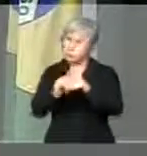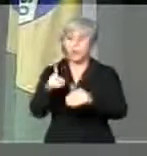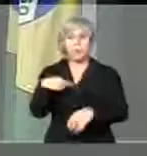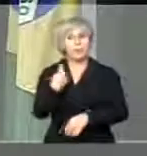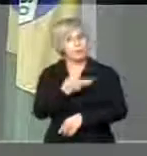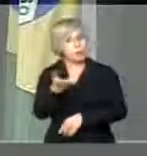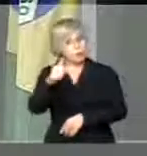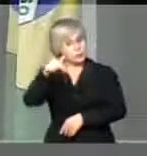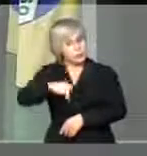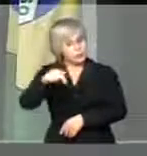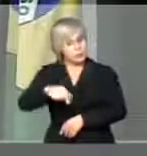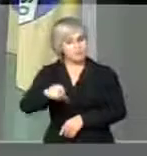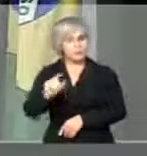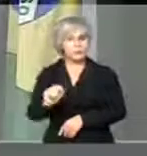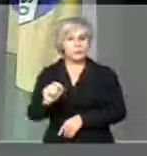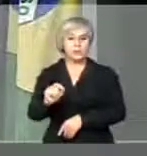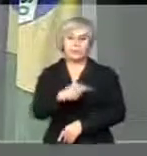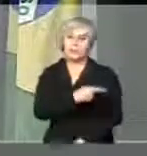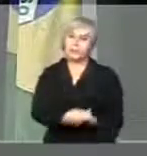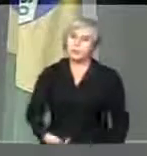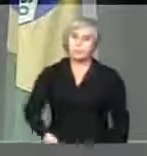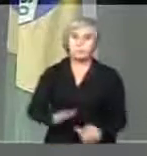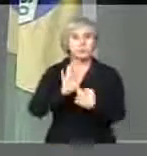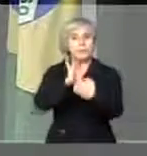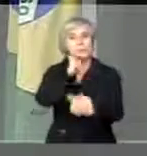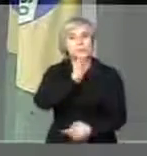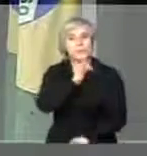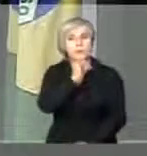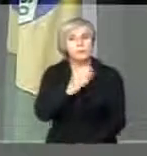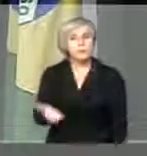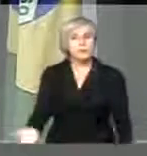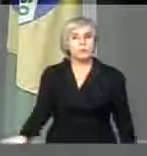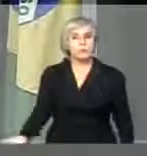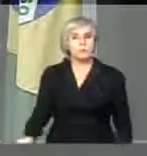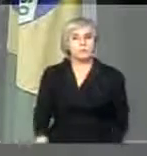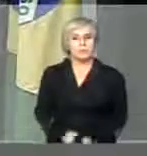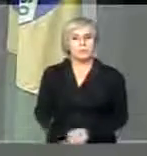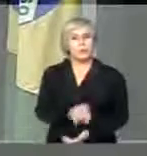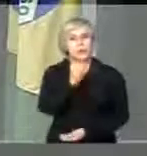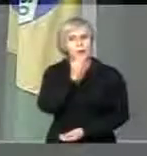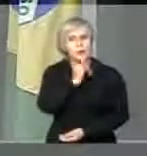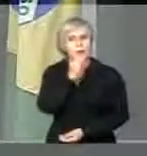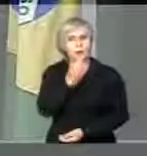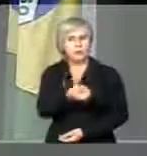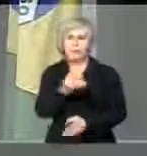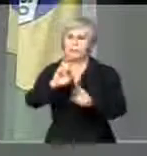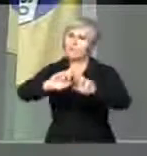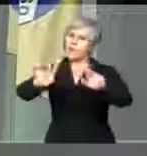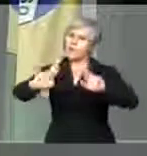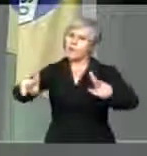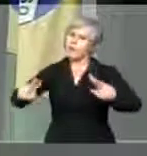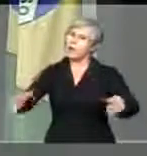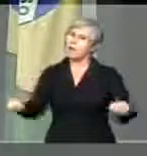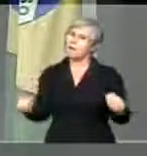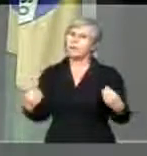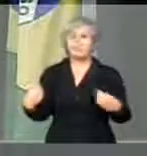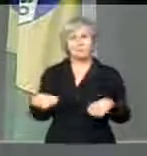aqui que a presidência desse o exemplo. Esse exemplo em várias situações.